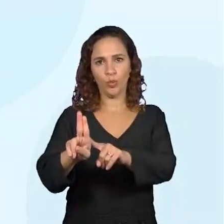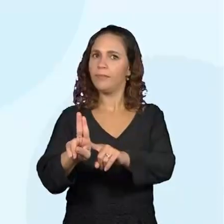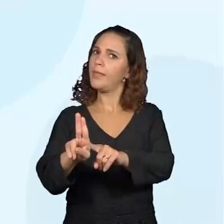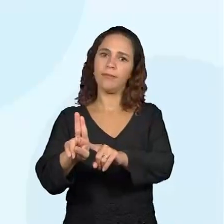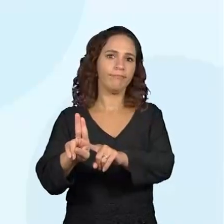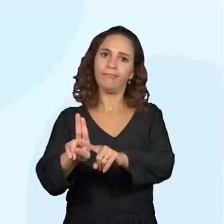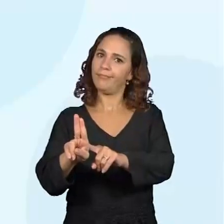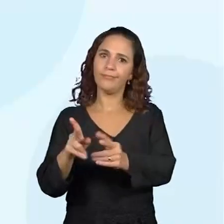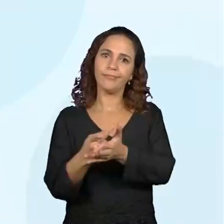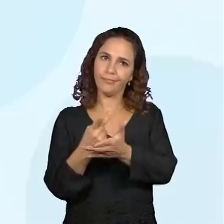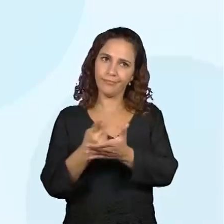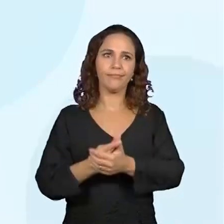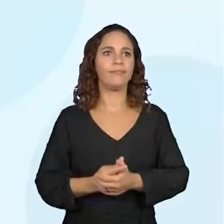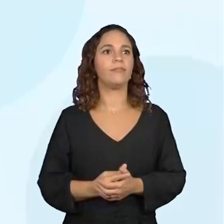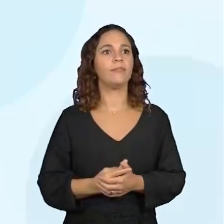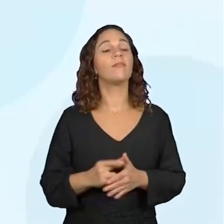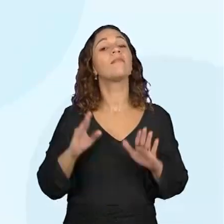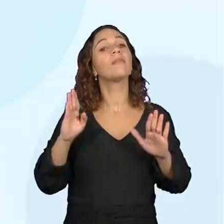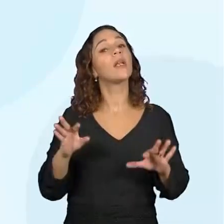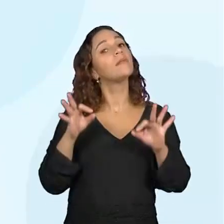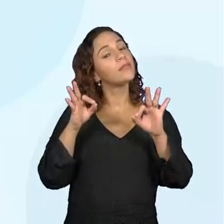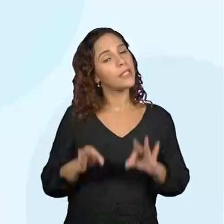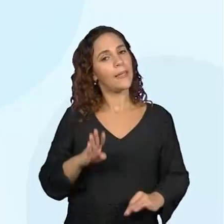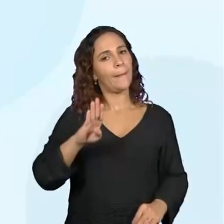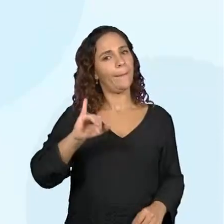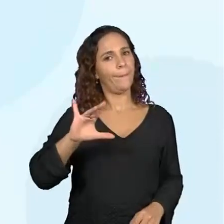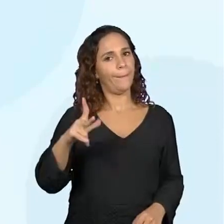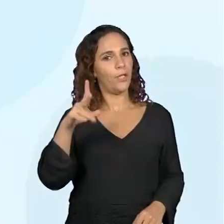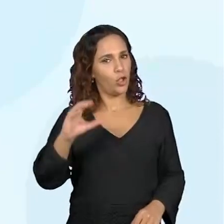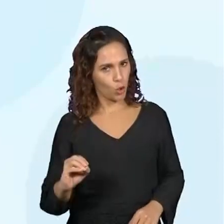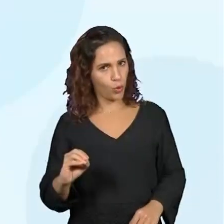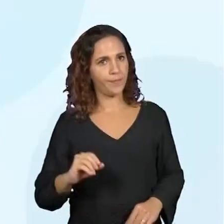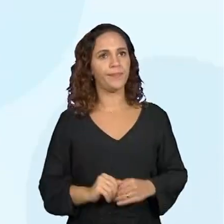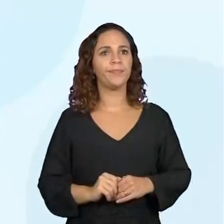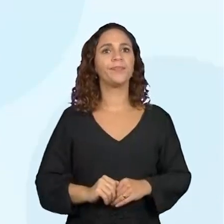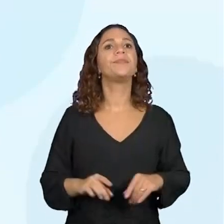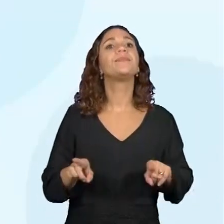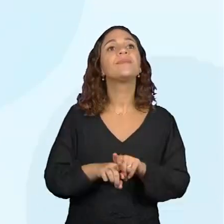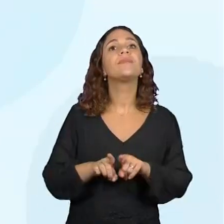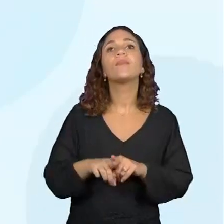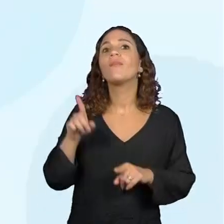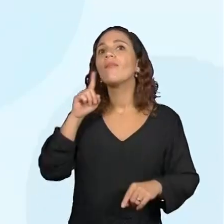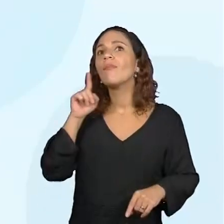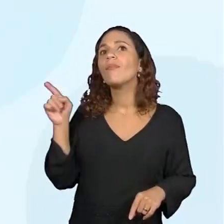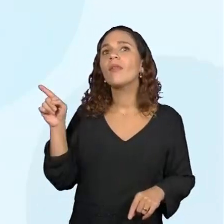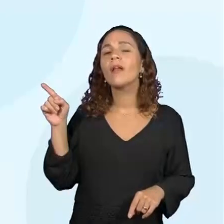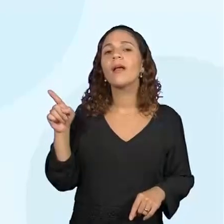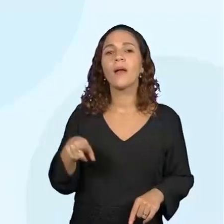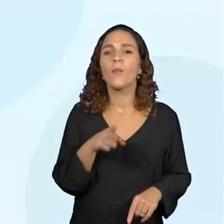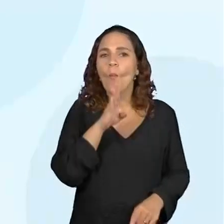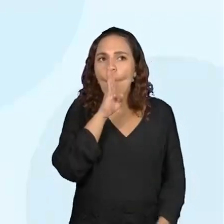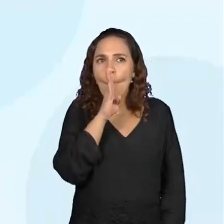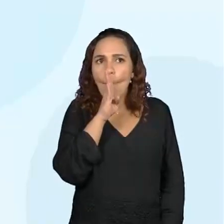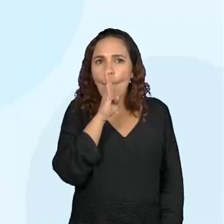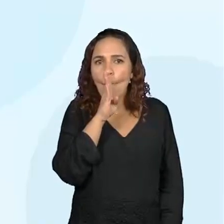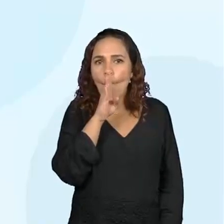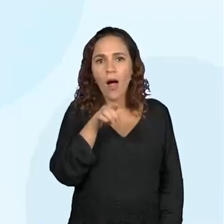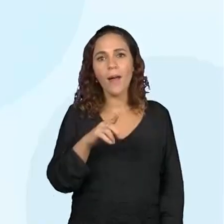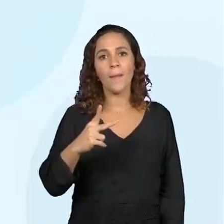nem enxerga. Sapinho esperto, hein? Ele quer comer o bichinho bem vivinho ali. Olha só.